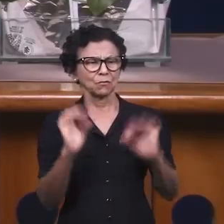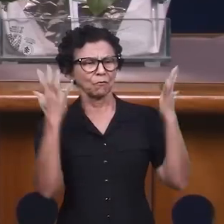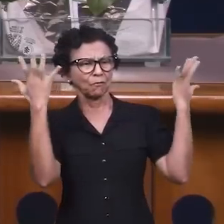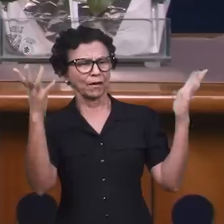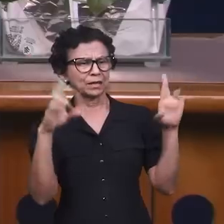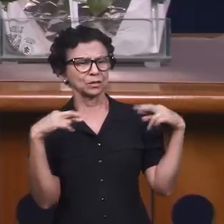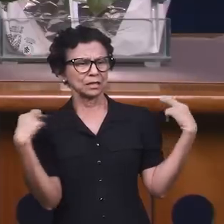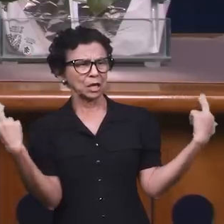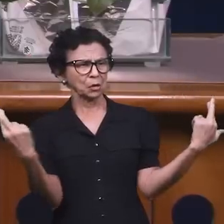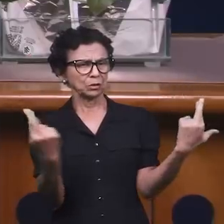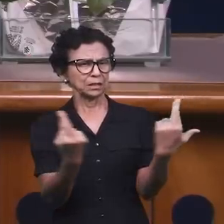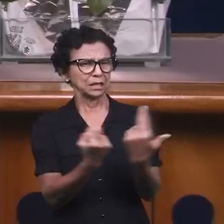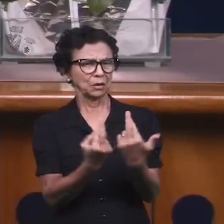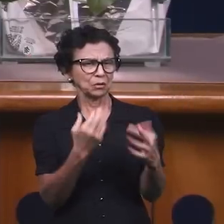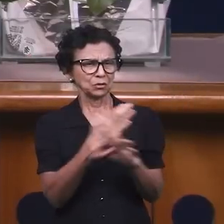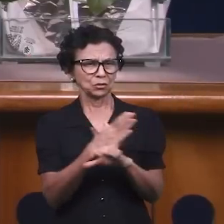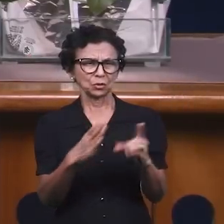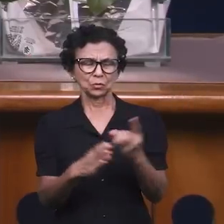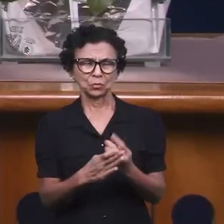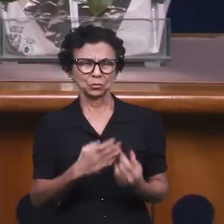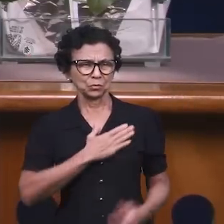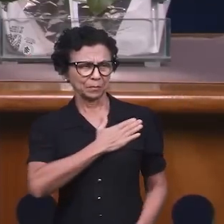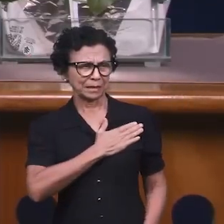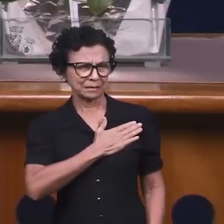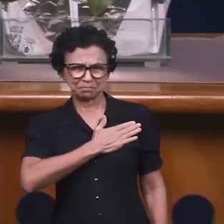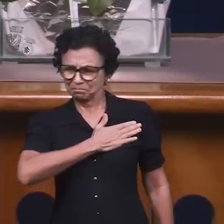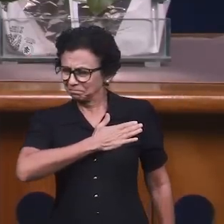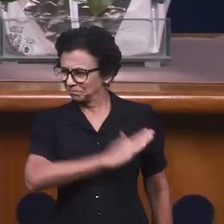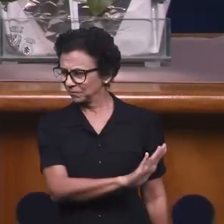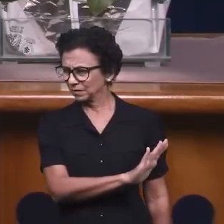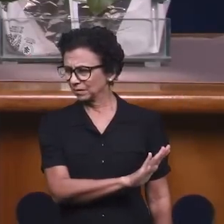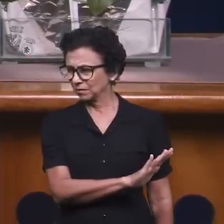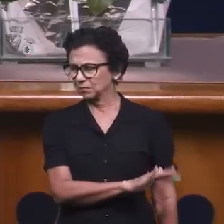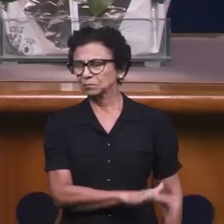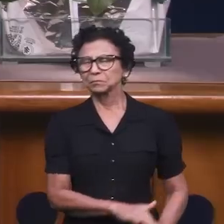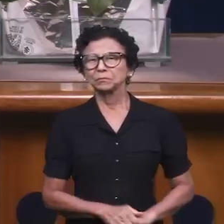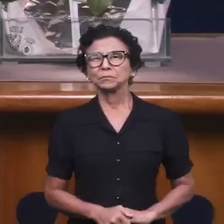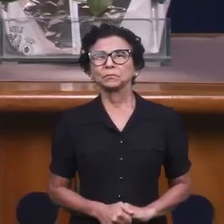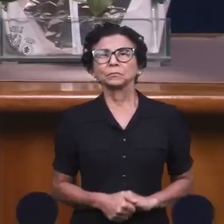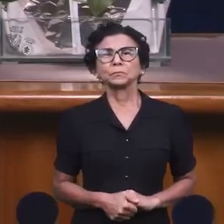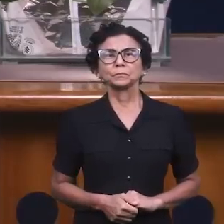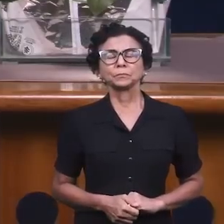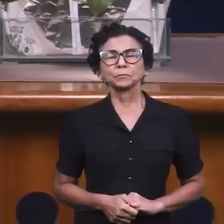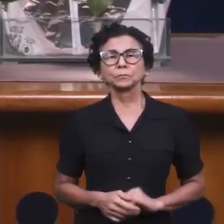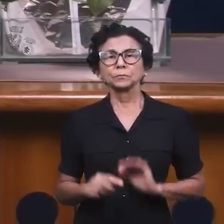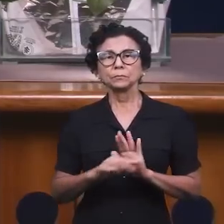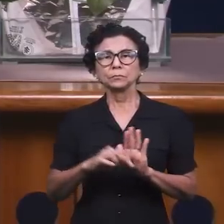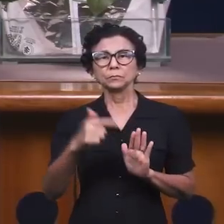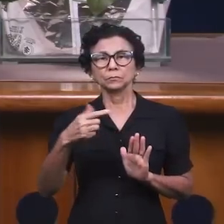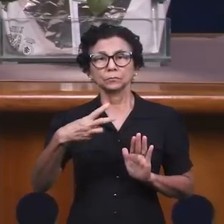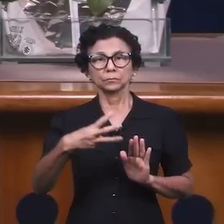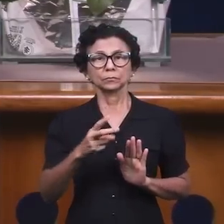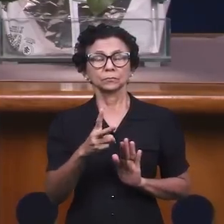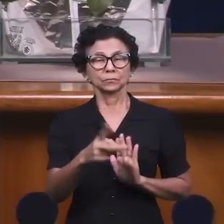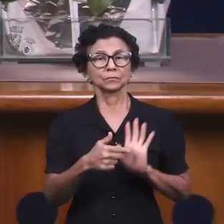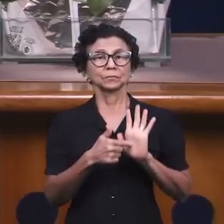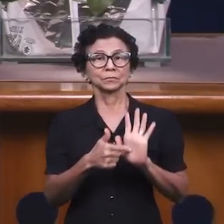assembleias solenes não me dão prazer algum. E ele continua dizendo assim no verso 23, acerca do